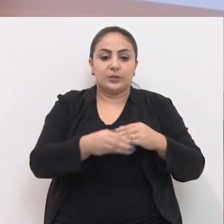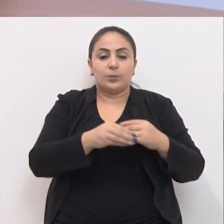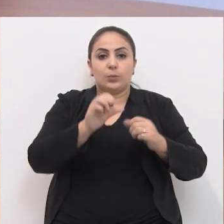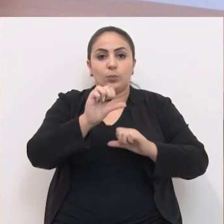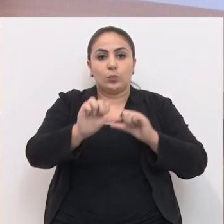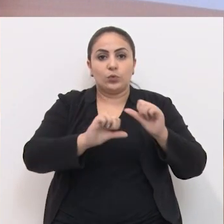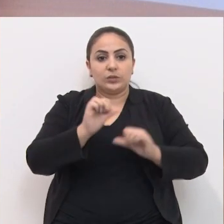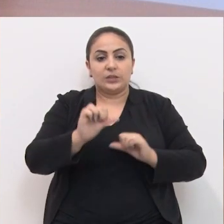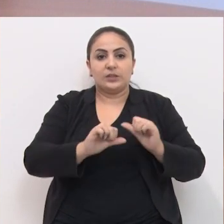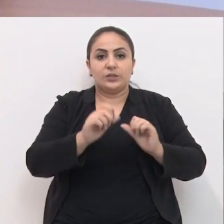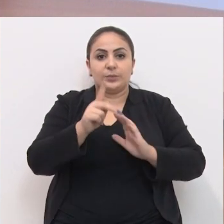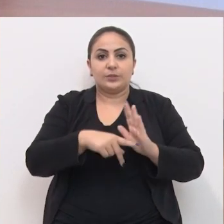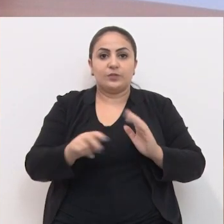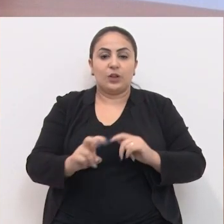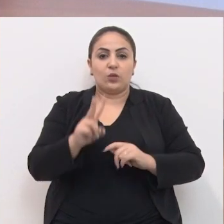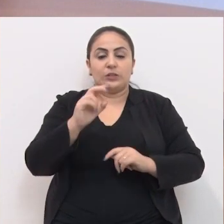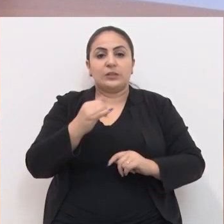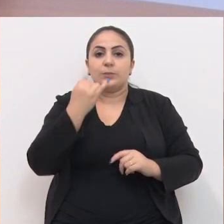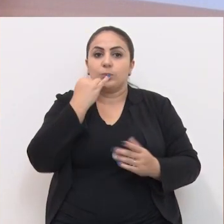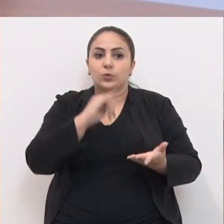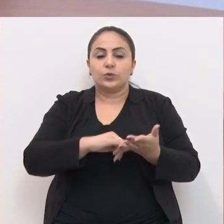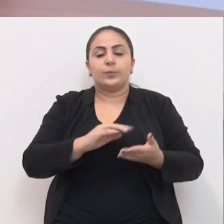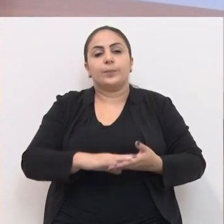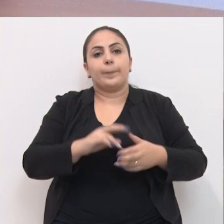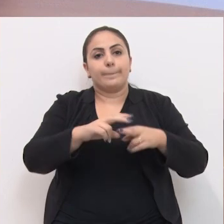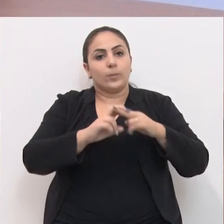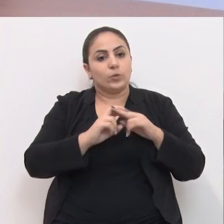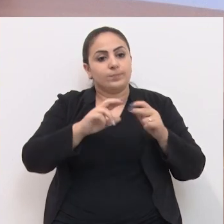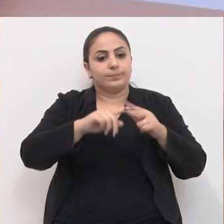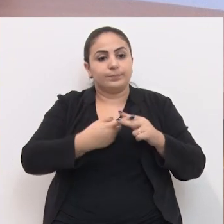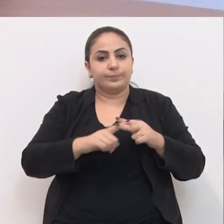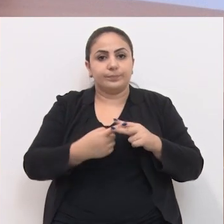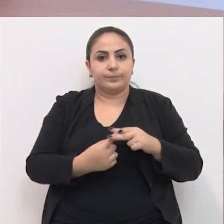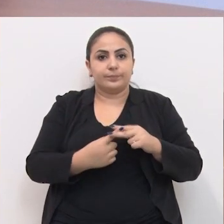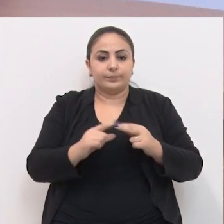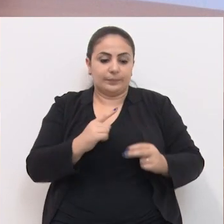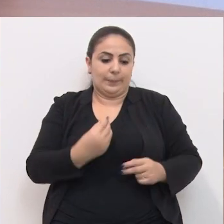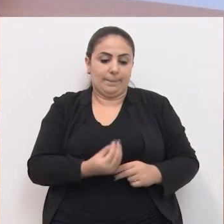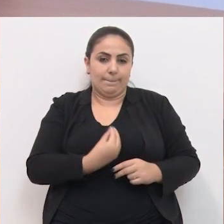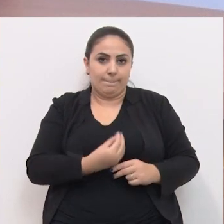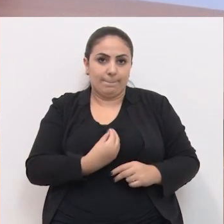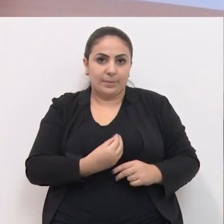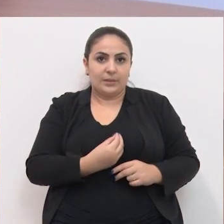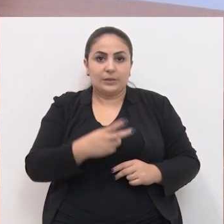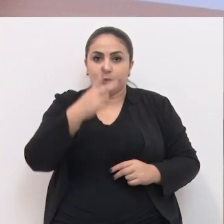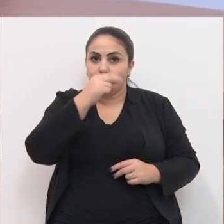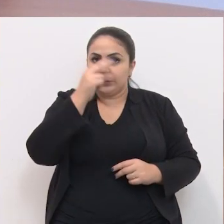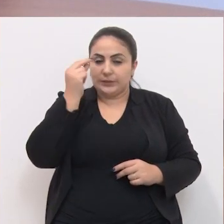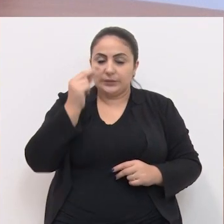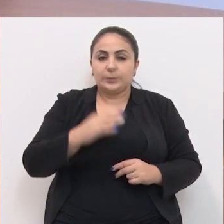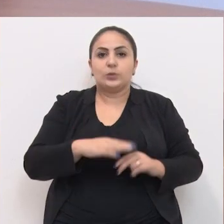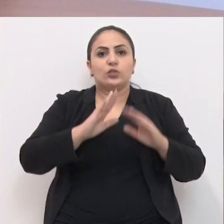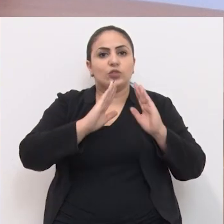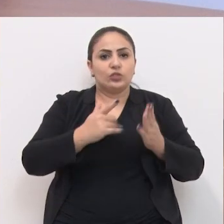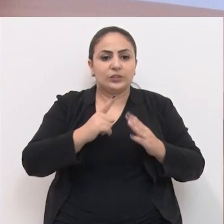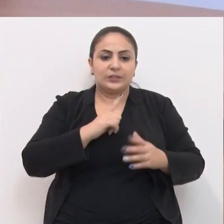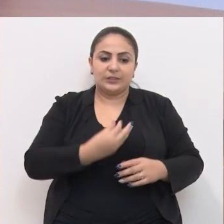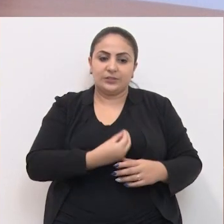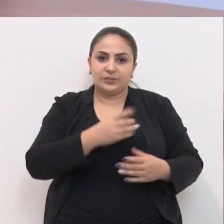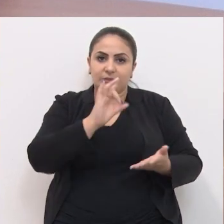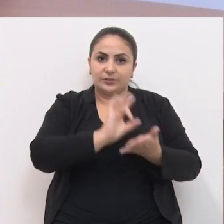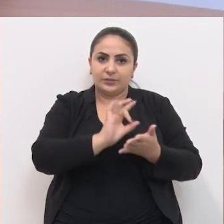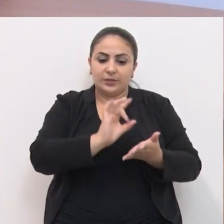alterando a planta de valores do IPTU. Com isso, o reajuste estabelecido pelo Poder Executivo já